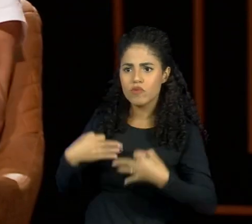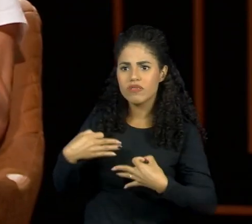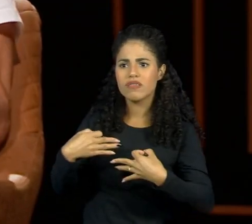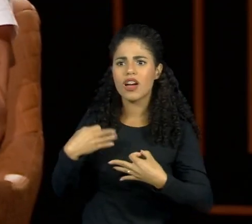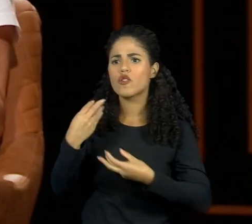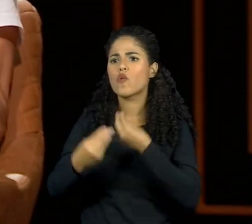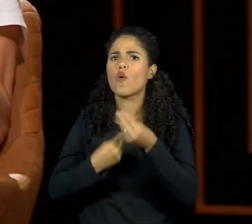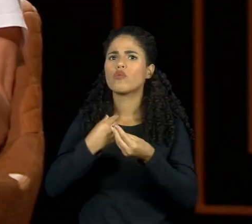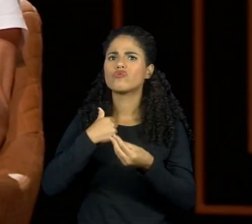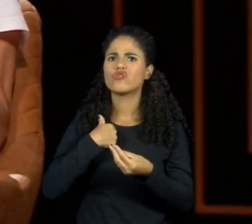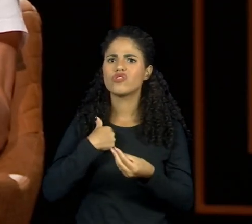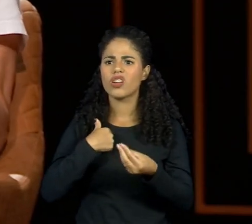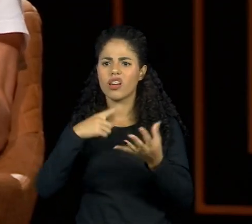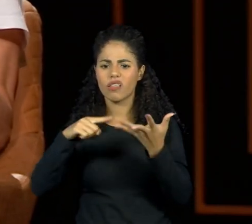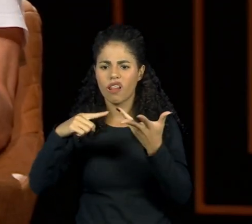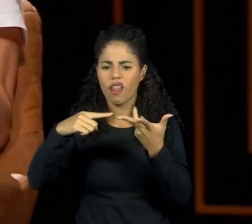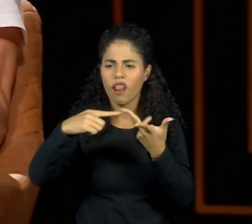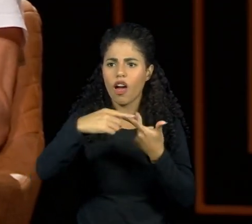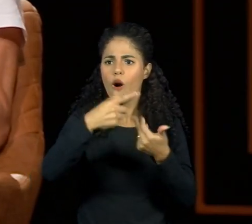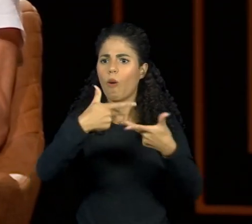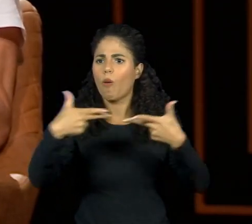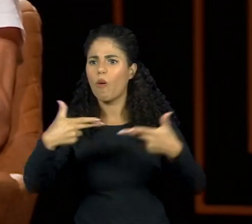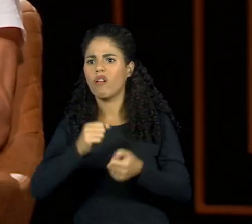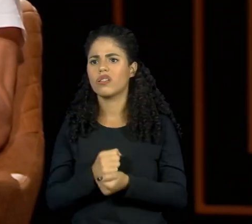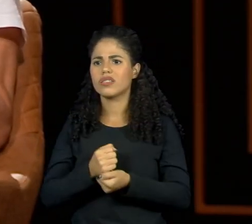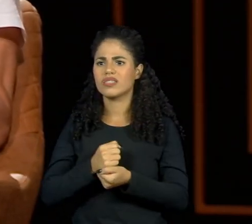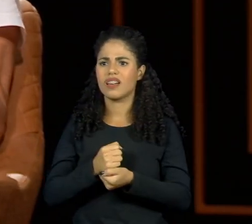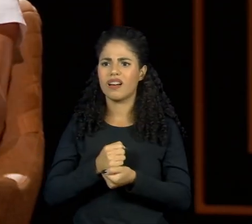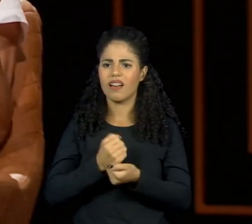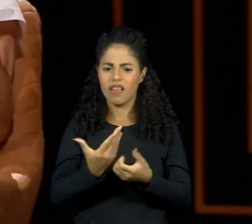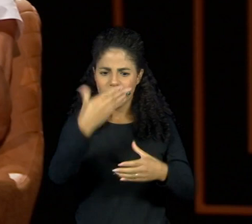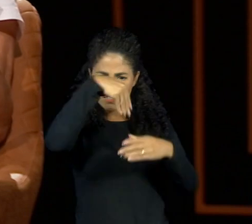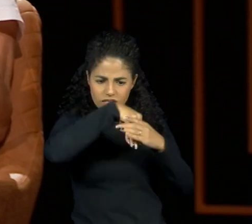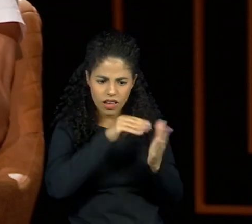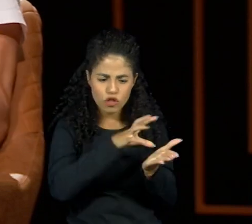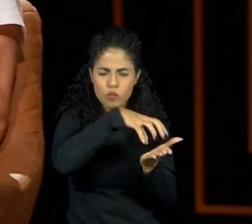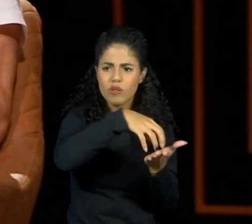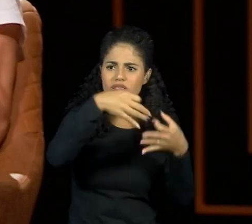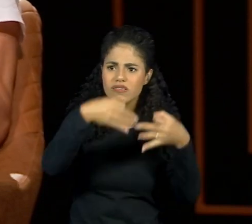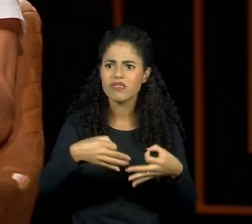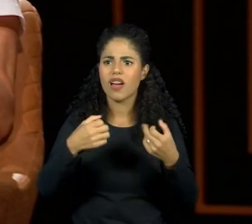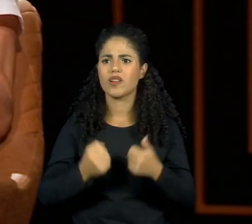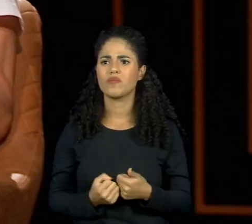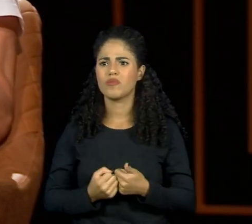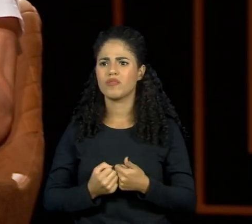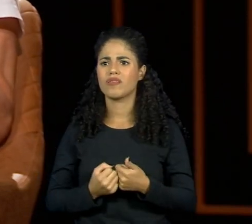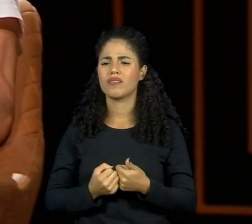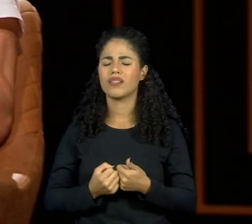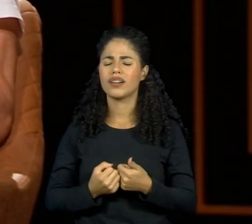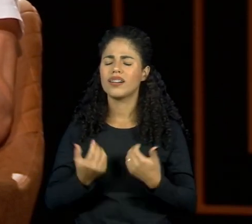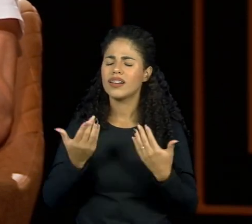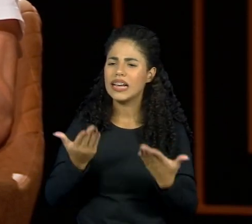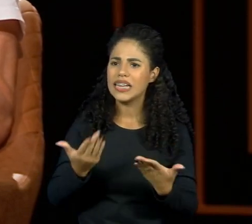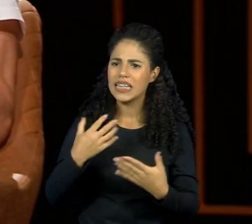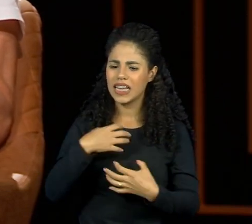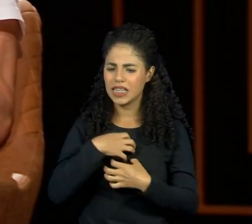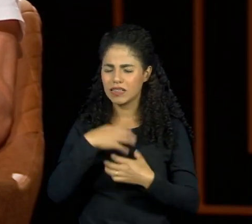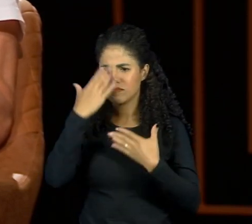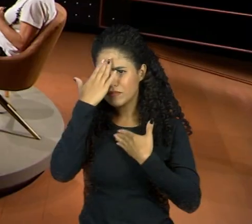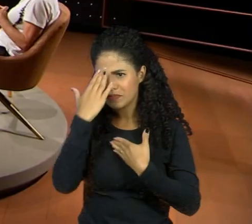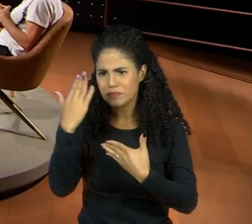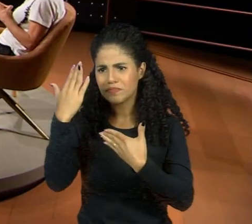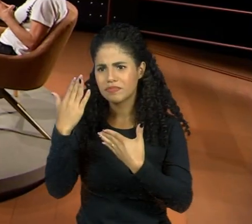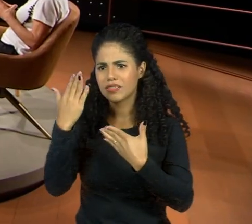de mandar espelho, mandar barra, essas coisas todas, que é tão raro nesse universo. Marica é minha